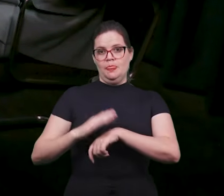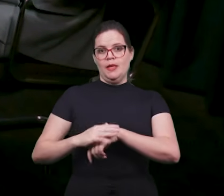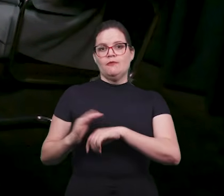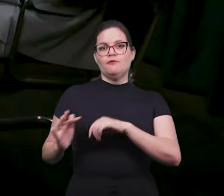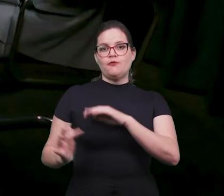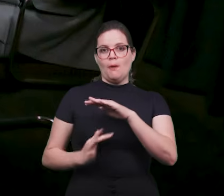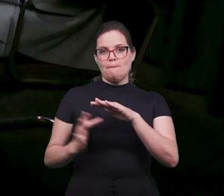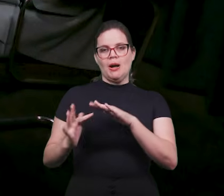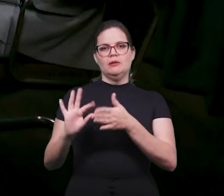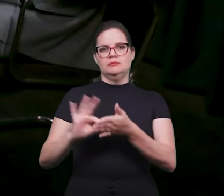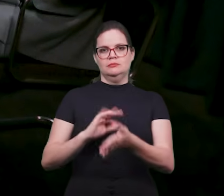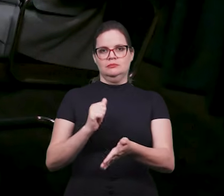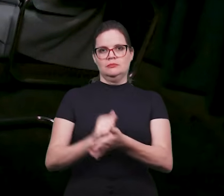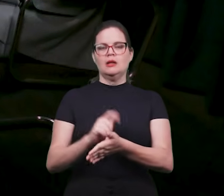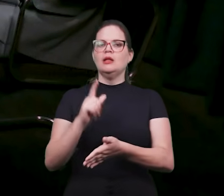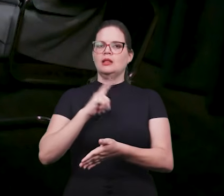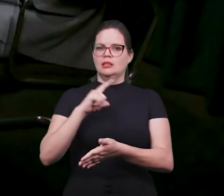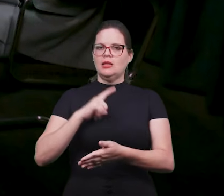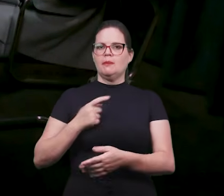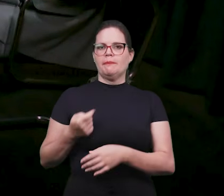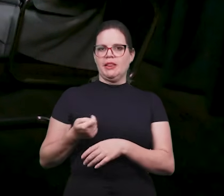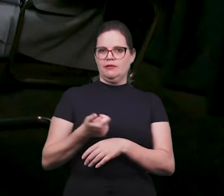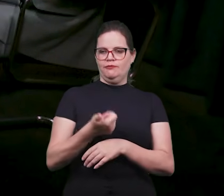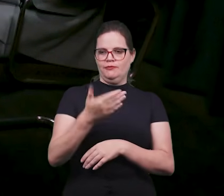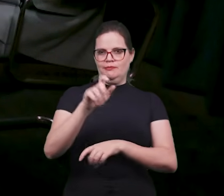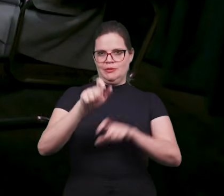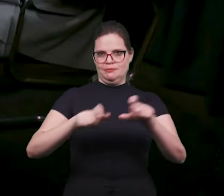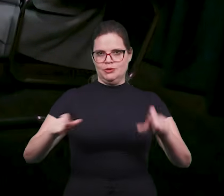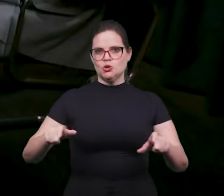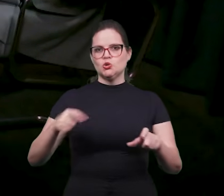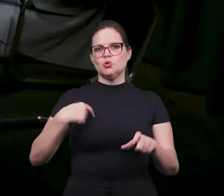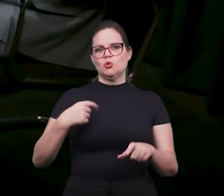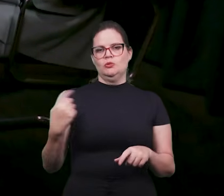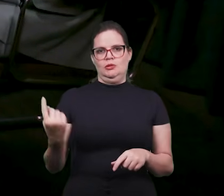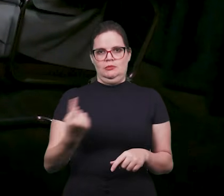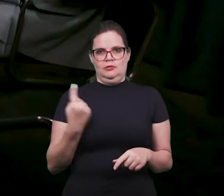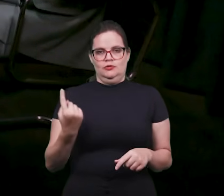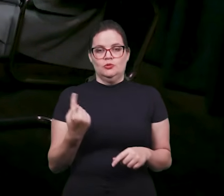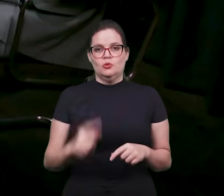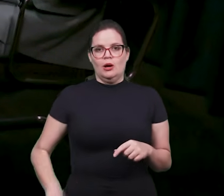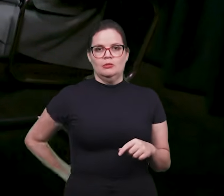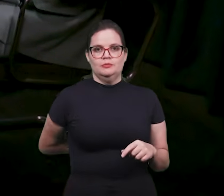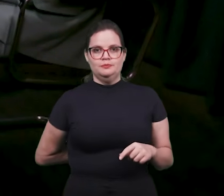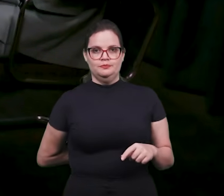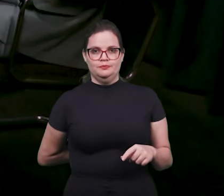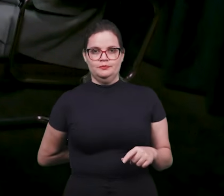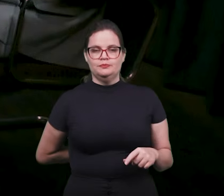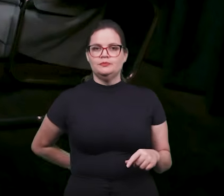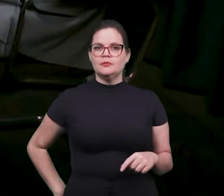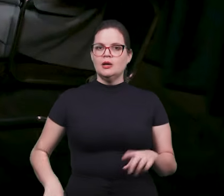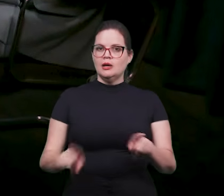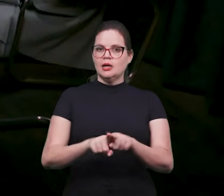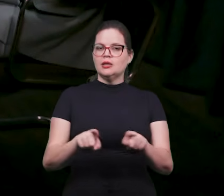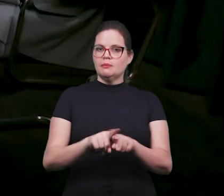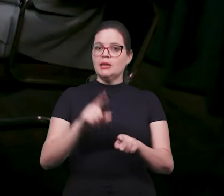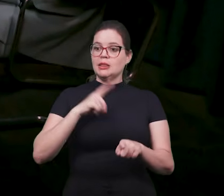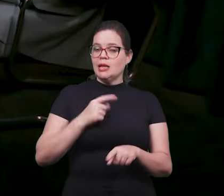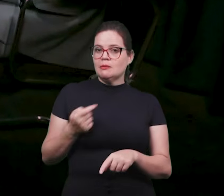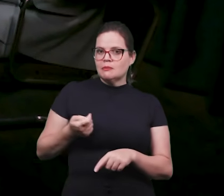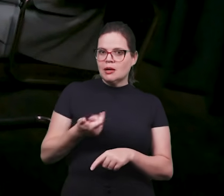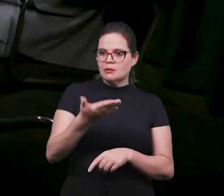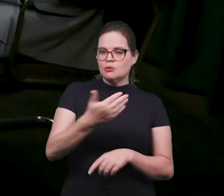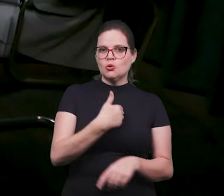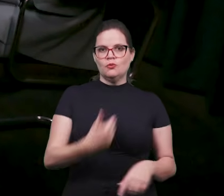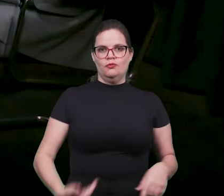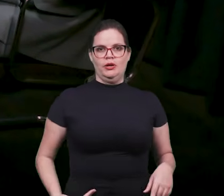eu gero benefício para o microempreendedor e gero também benefício para o governo. Exatamente. Onde eu tenho pessoas